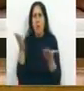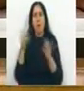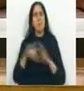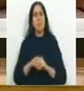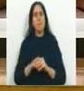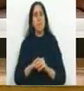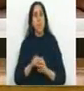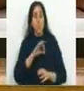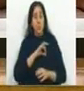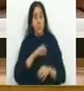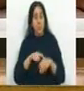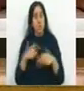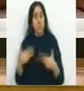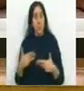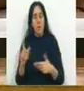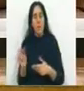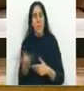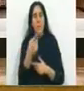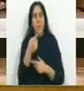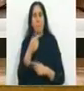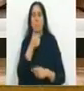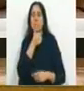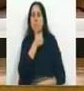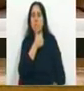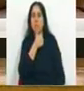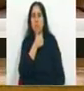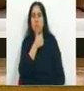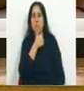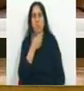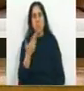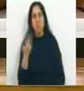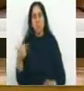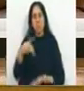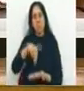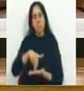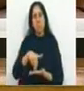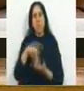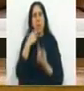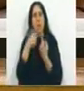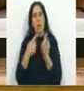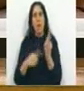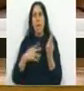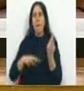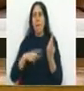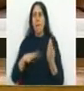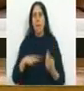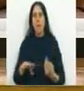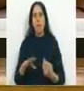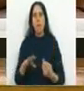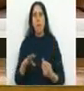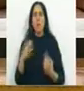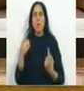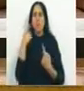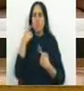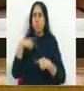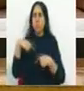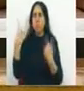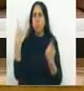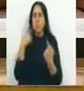os senhores agora é que têm que tomar as decisões, vêm para aqui proclamar intenções, denunciar